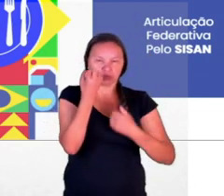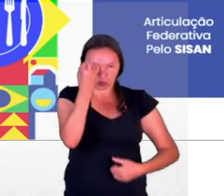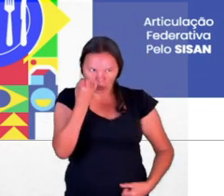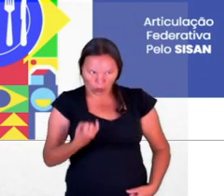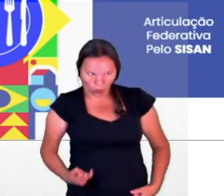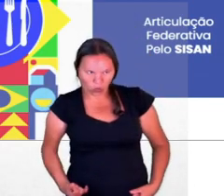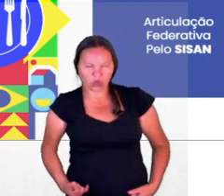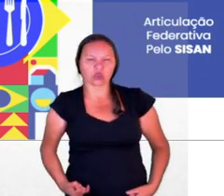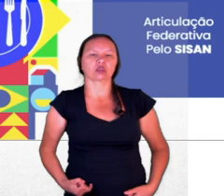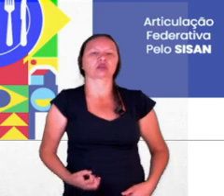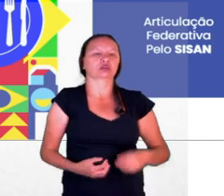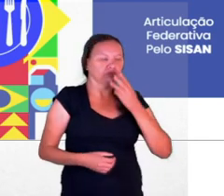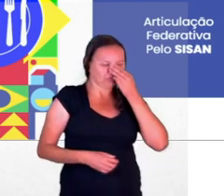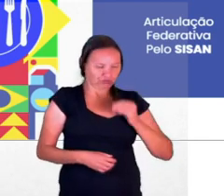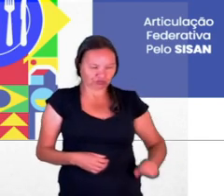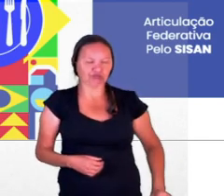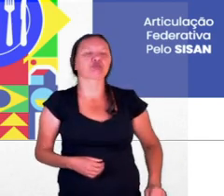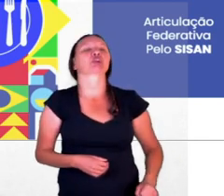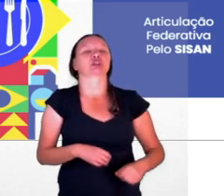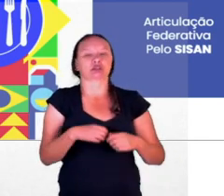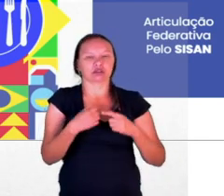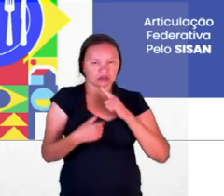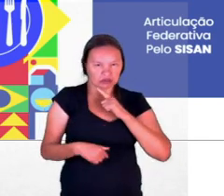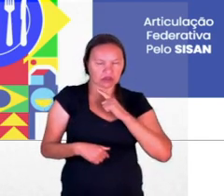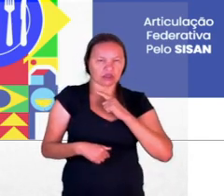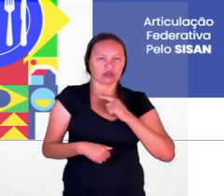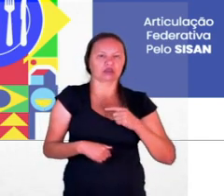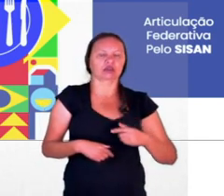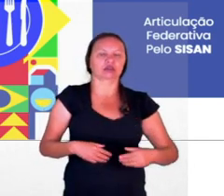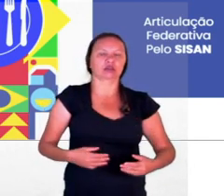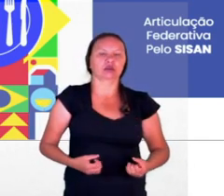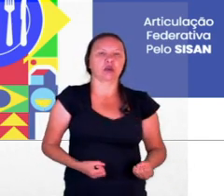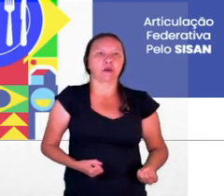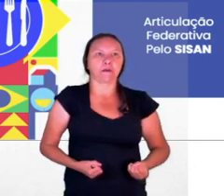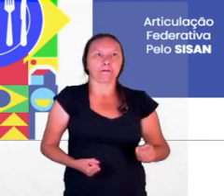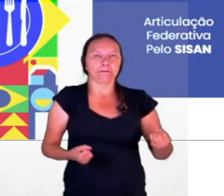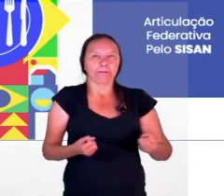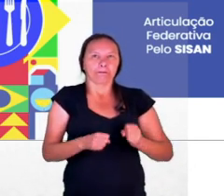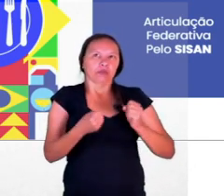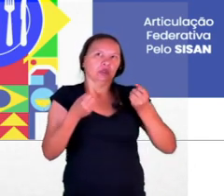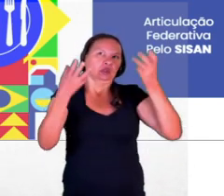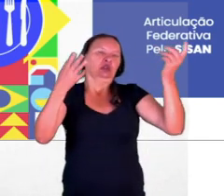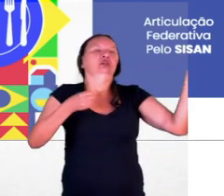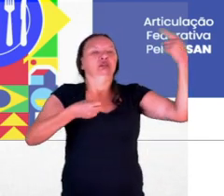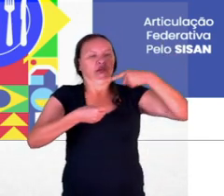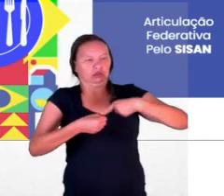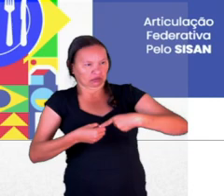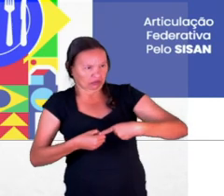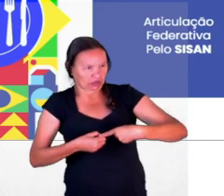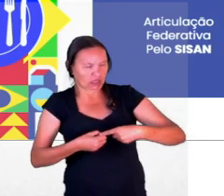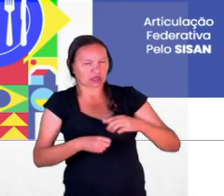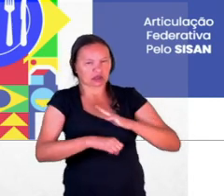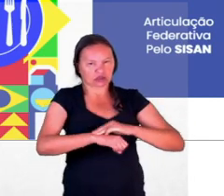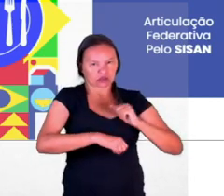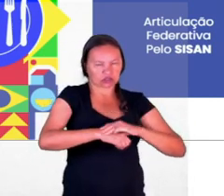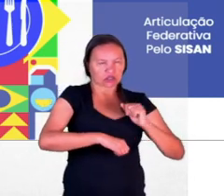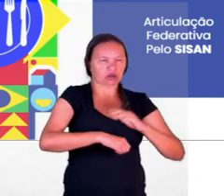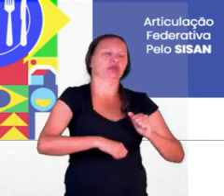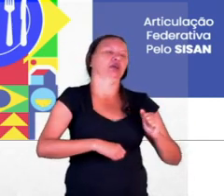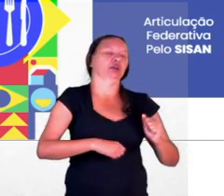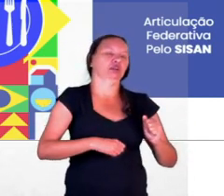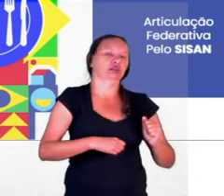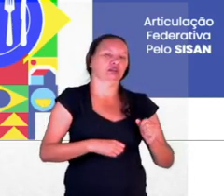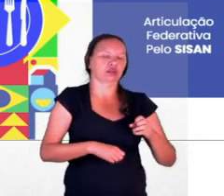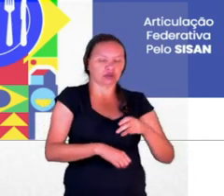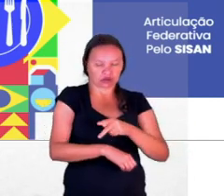grave assim como né fomentando e acho que trazendo Justamente esse chamado paraa adesão dos estados